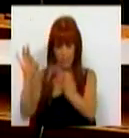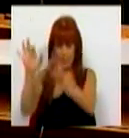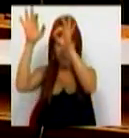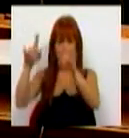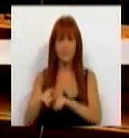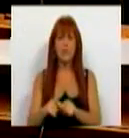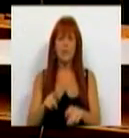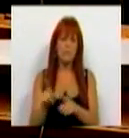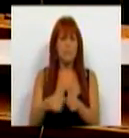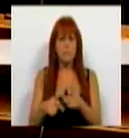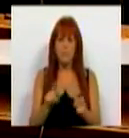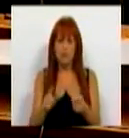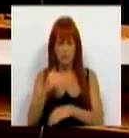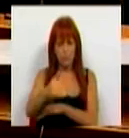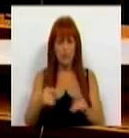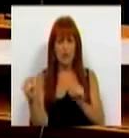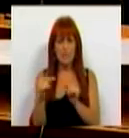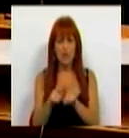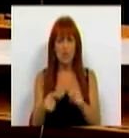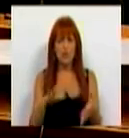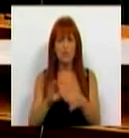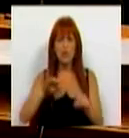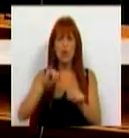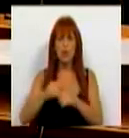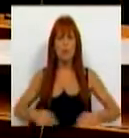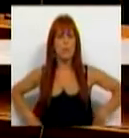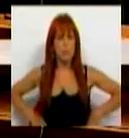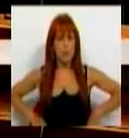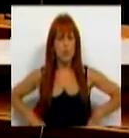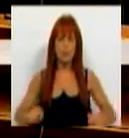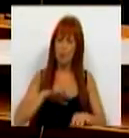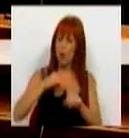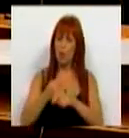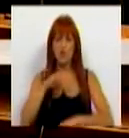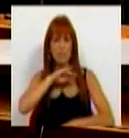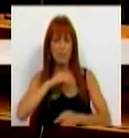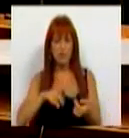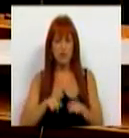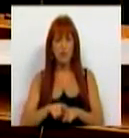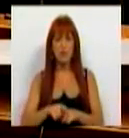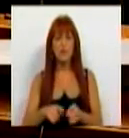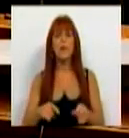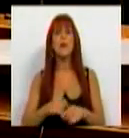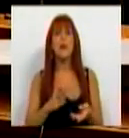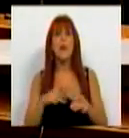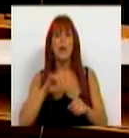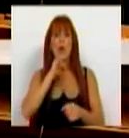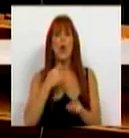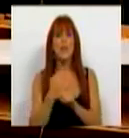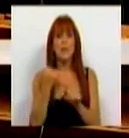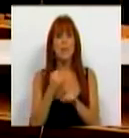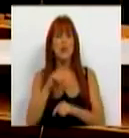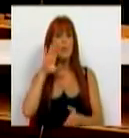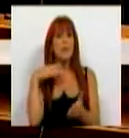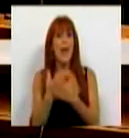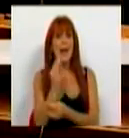e a remissão do enquadramento da idade mínima para forcados e outros amadores para o regime do Código de Trabalho e para a intervenção da Comissão de Proteção de Crianças